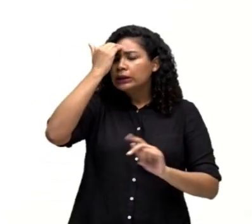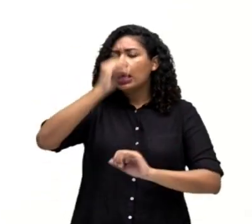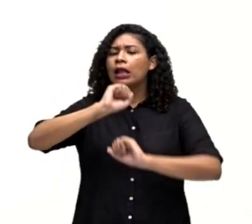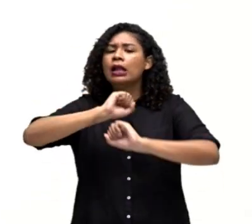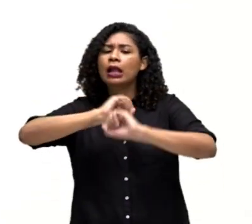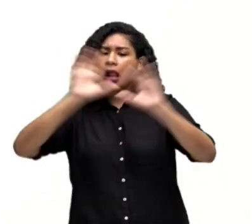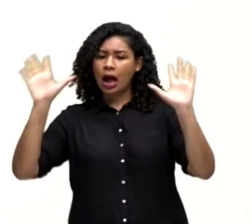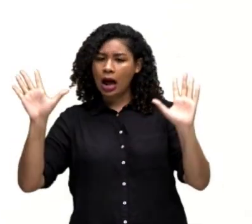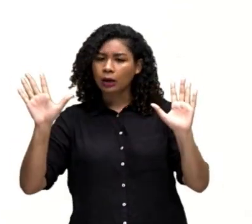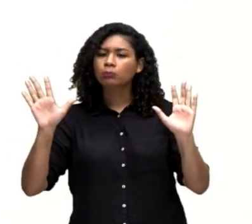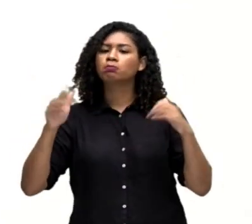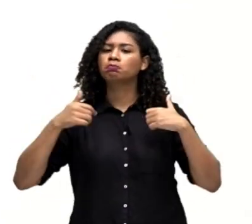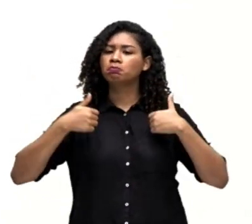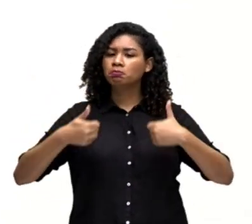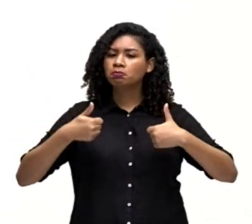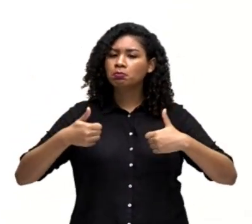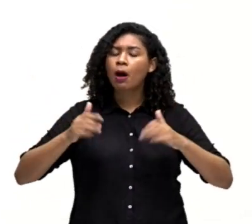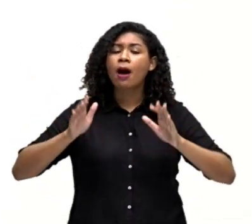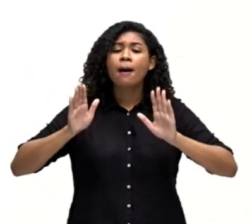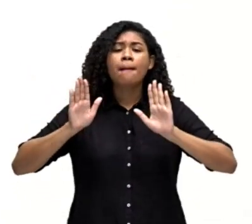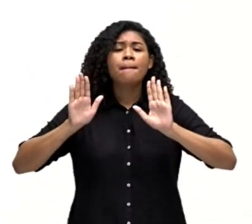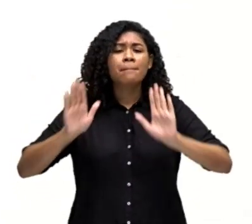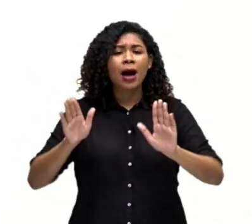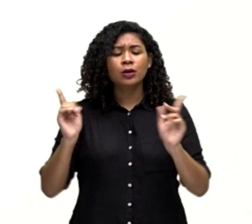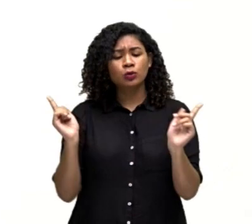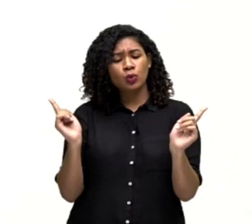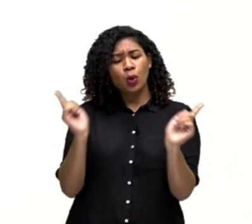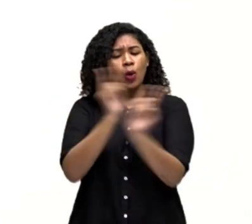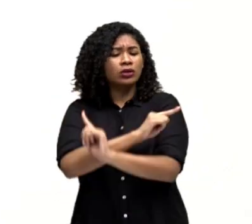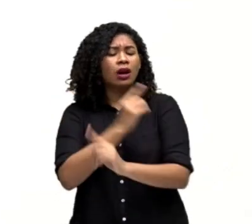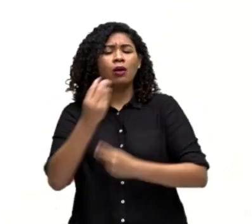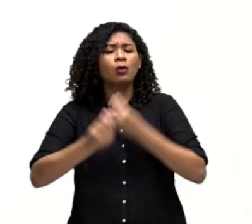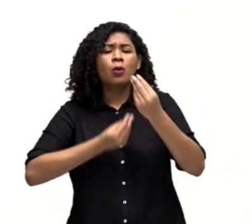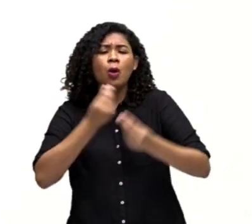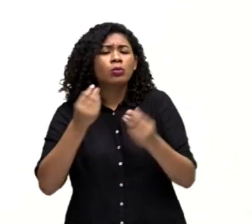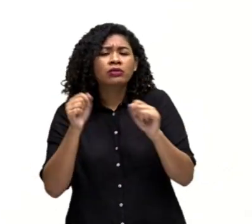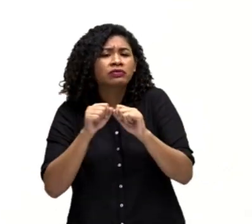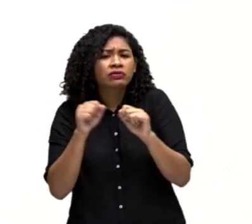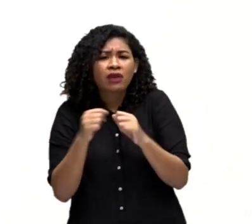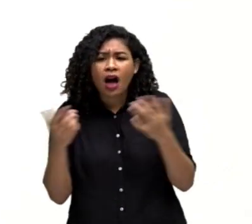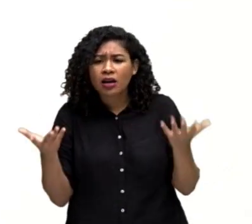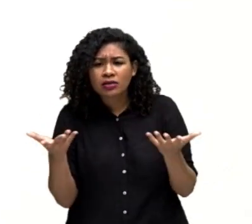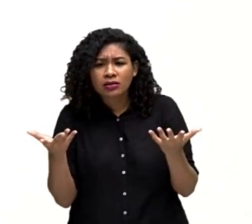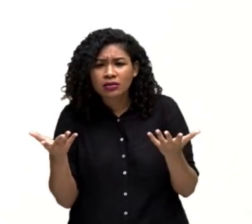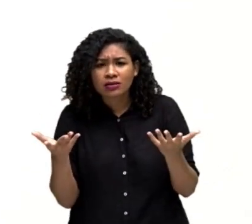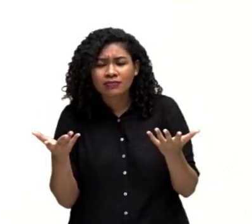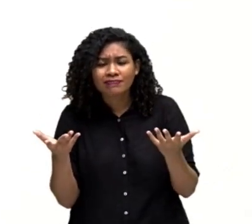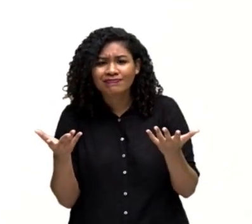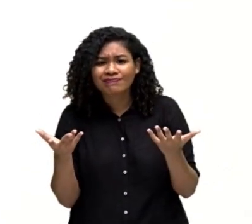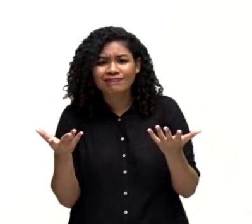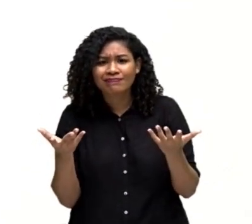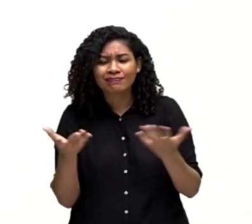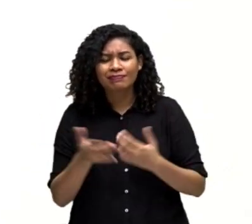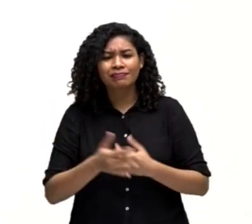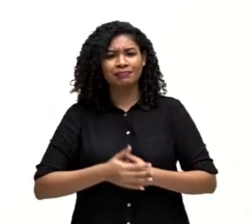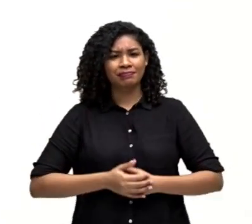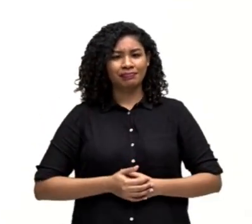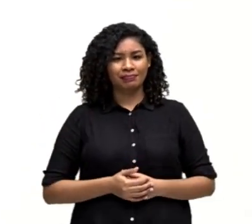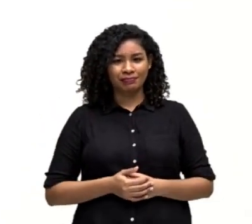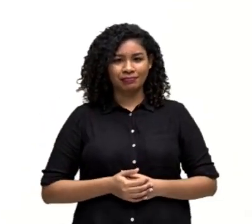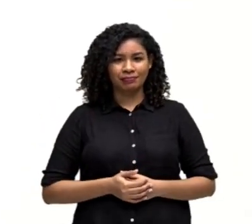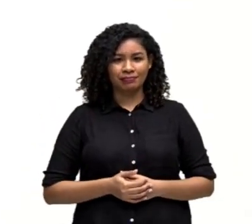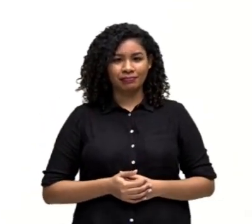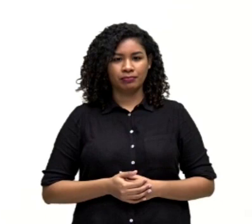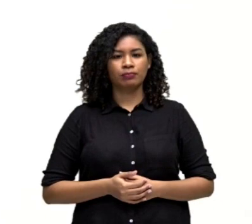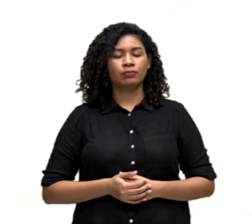que eu faço então agora para saber o contrário? Ou seja, como é que a gente faz essa volta? Quer